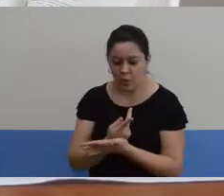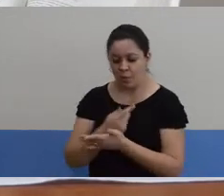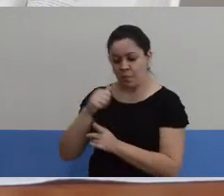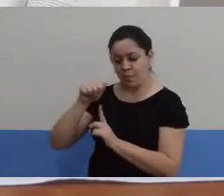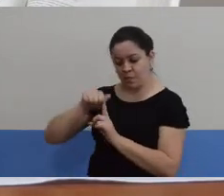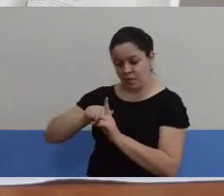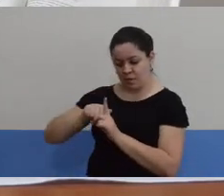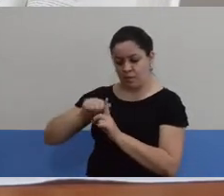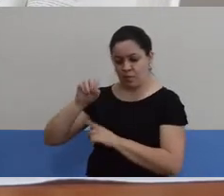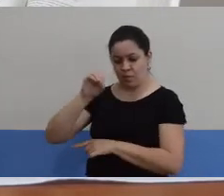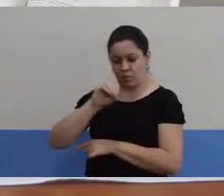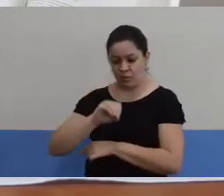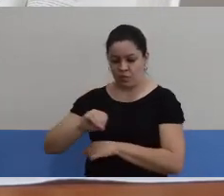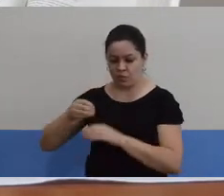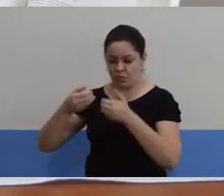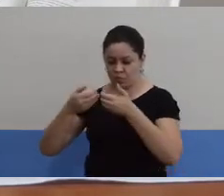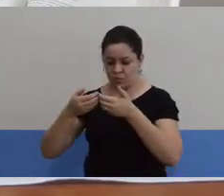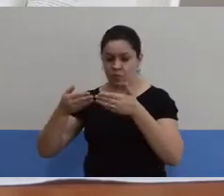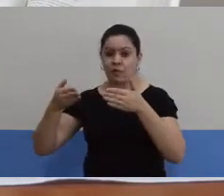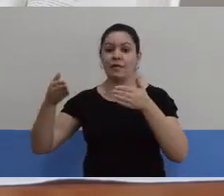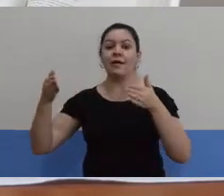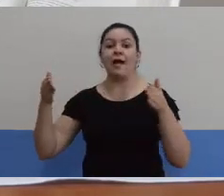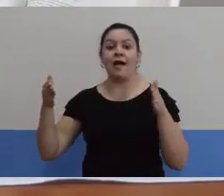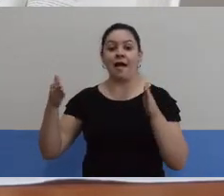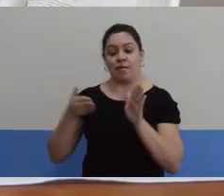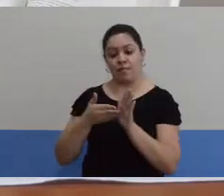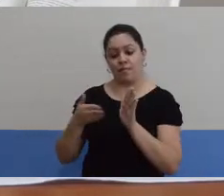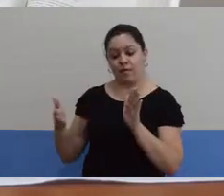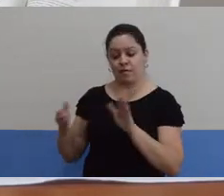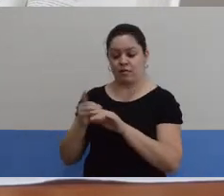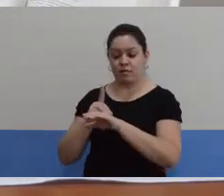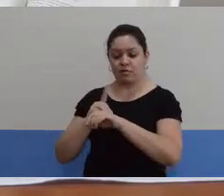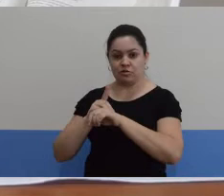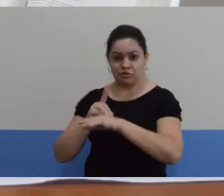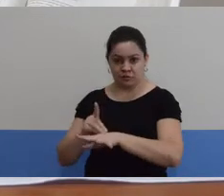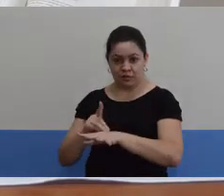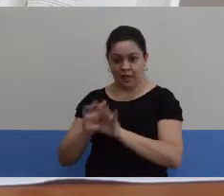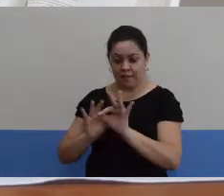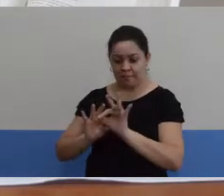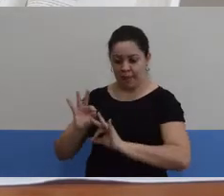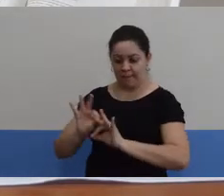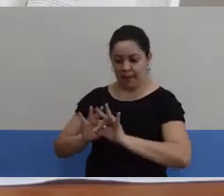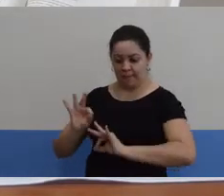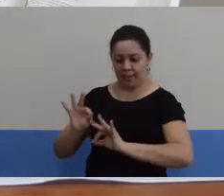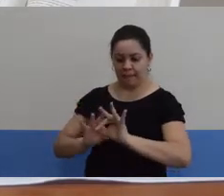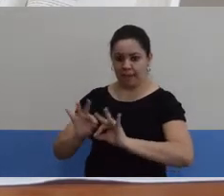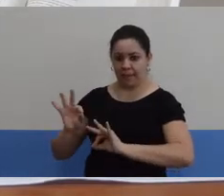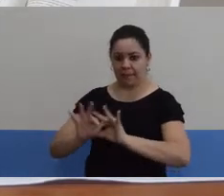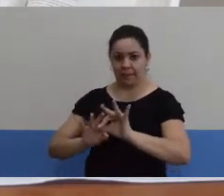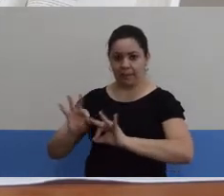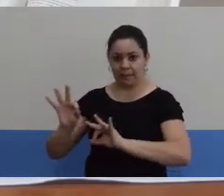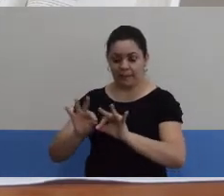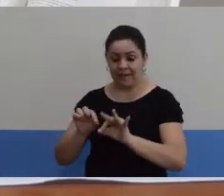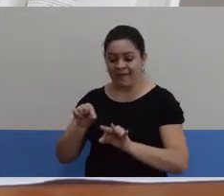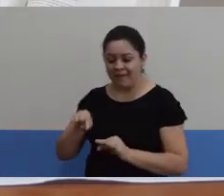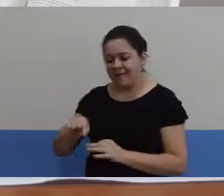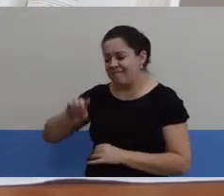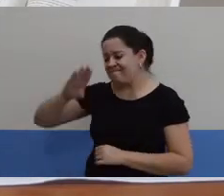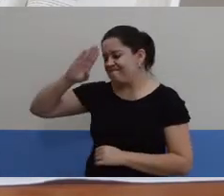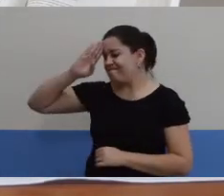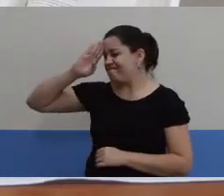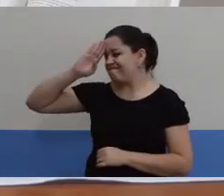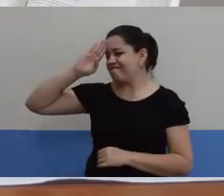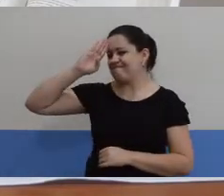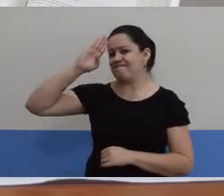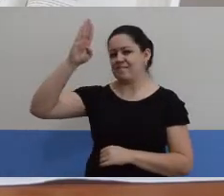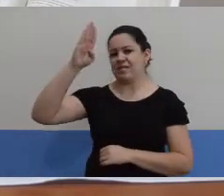outubro, que é a fase diocesana, a fase preparatória, esta fase é primordial e